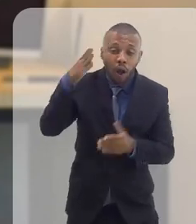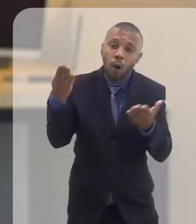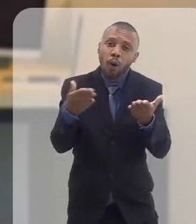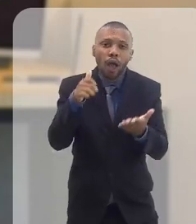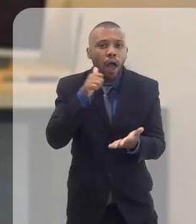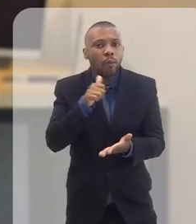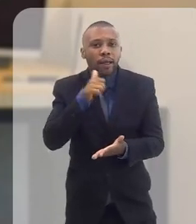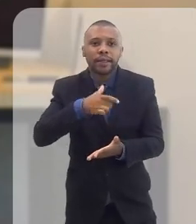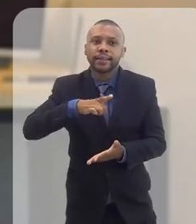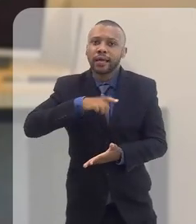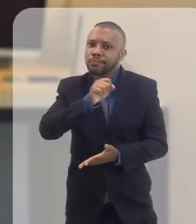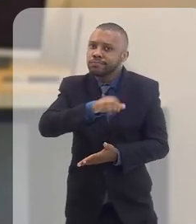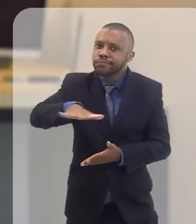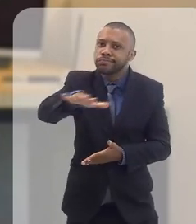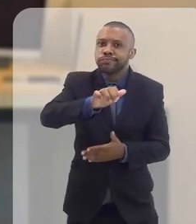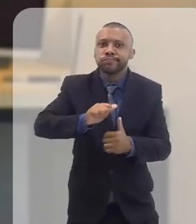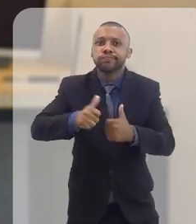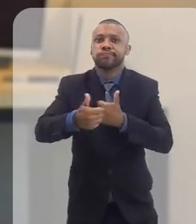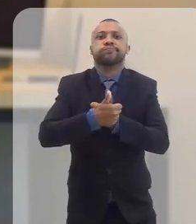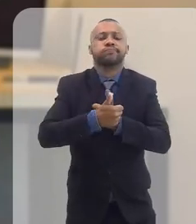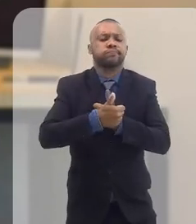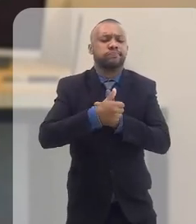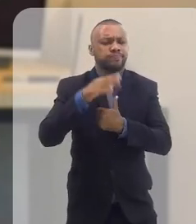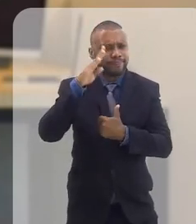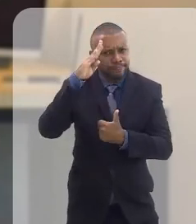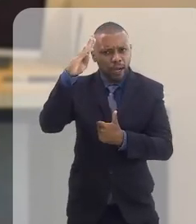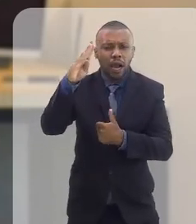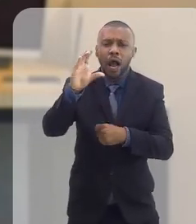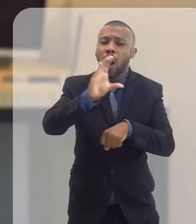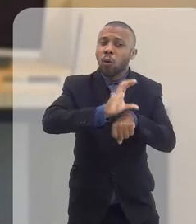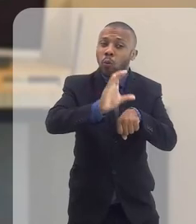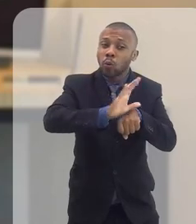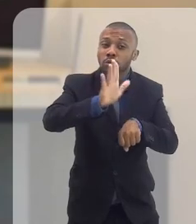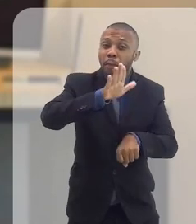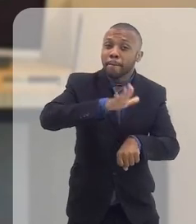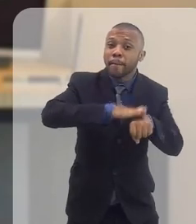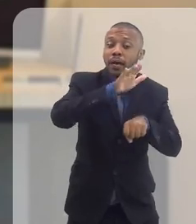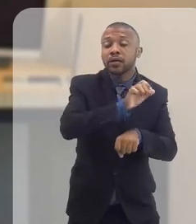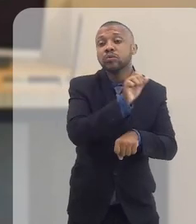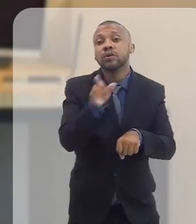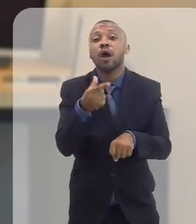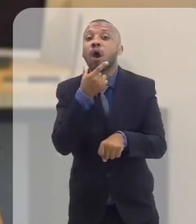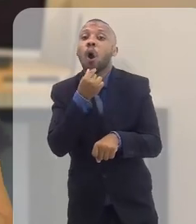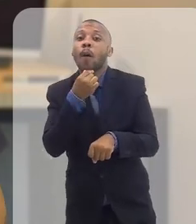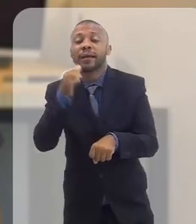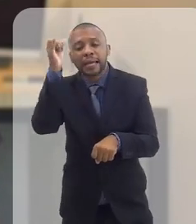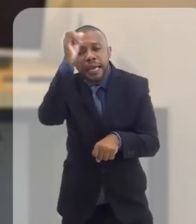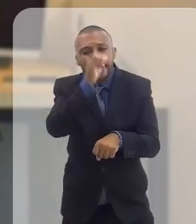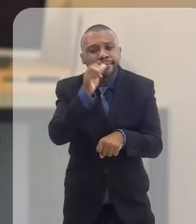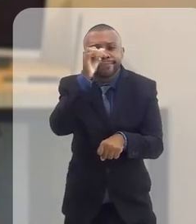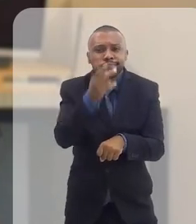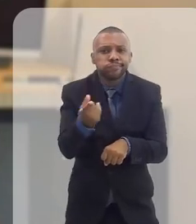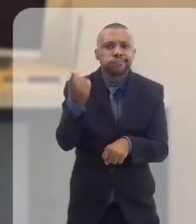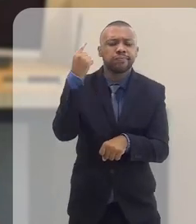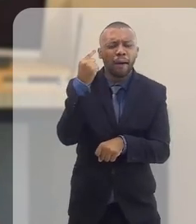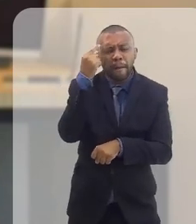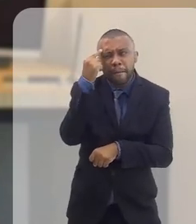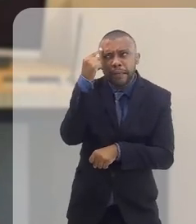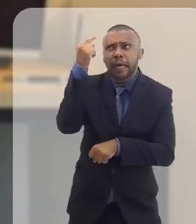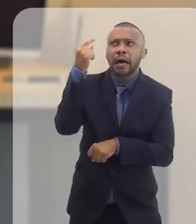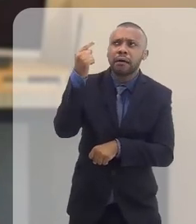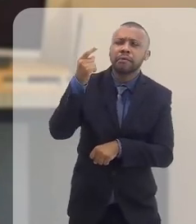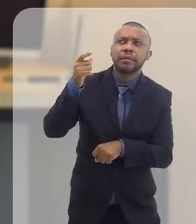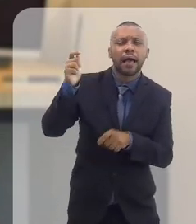universidade. Hoje as mulheres têm um espaço enorme, em alguns cursos até maior do que homens, né? Em cursos até que antigamente